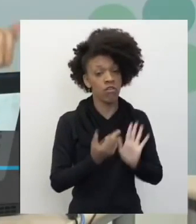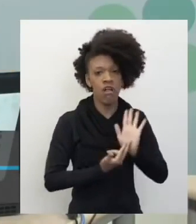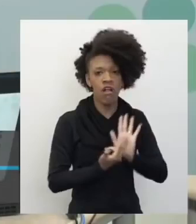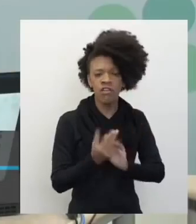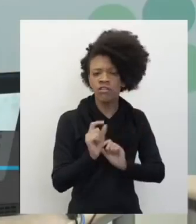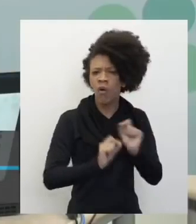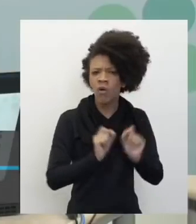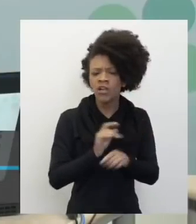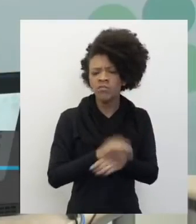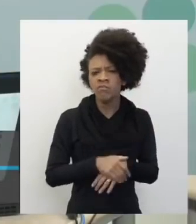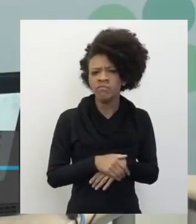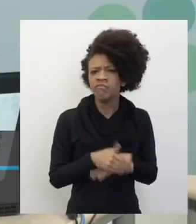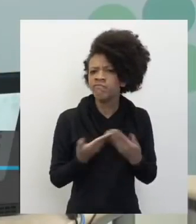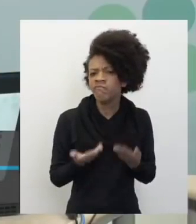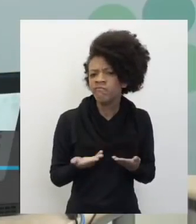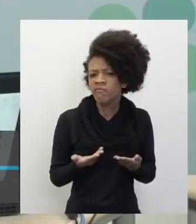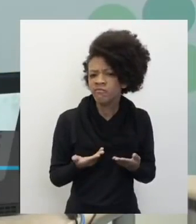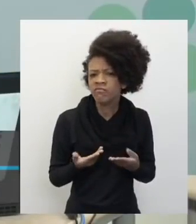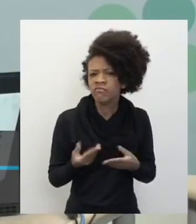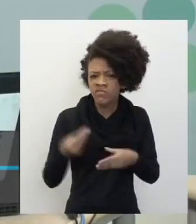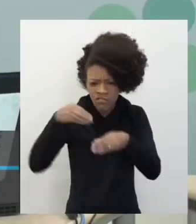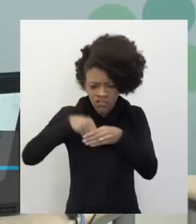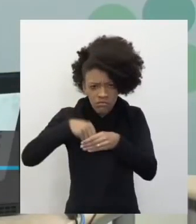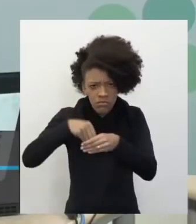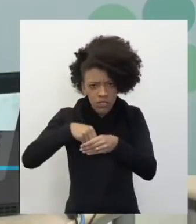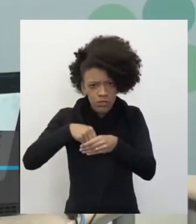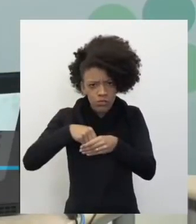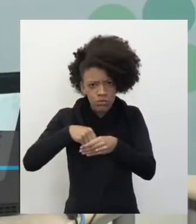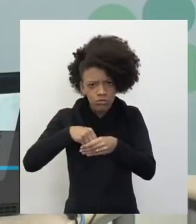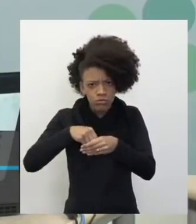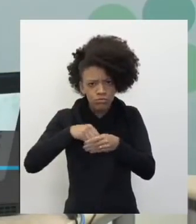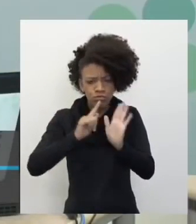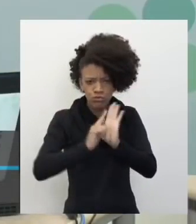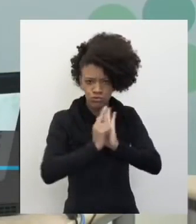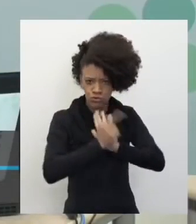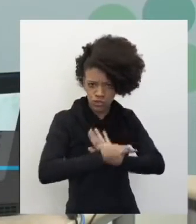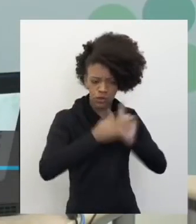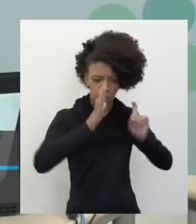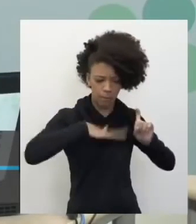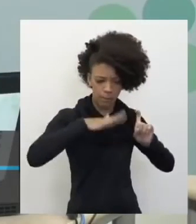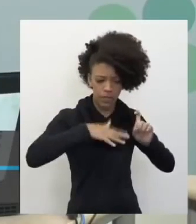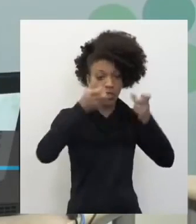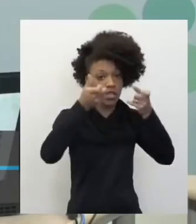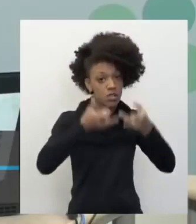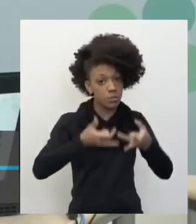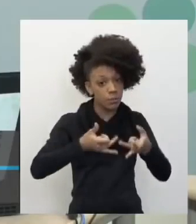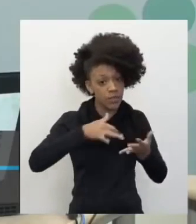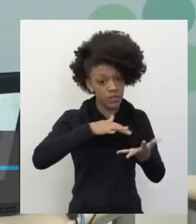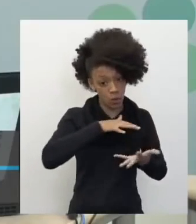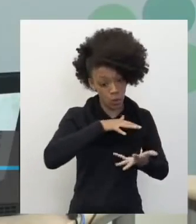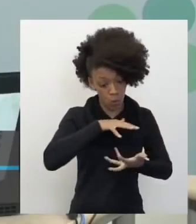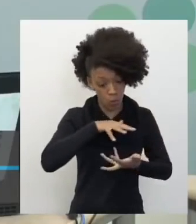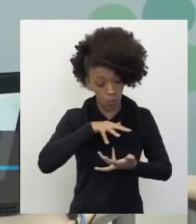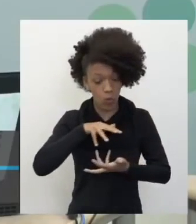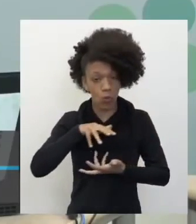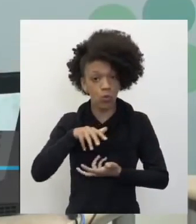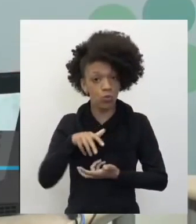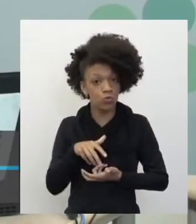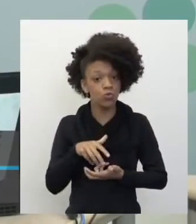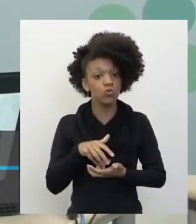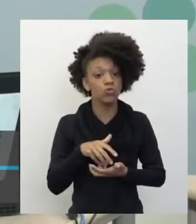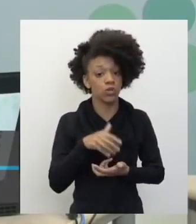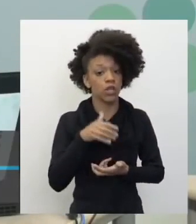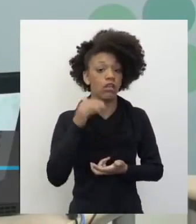referindo ao fato de que, dentro do gênero mito, a gente explica as origens do mundo, muita coisa que a história